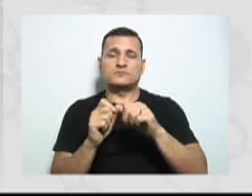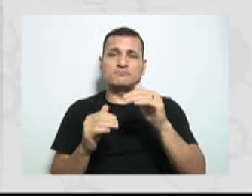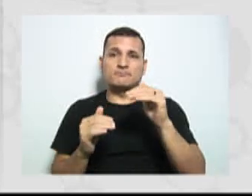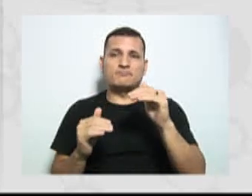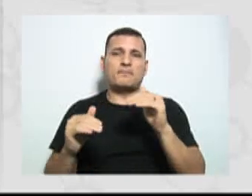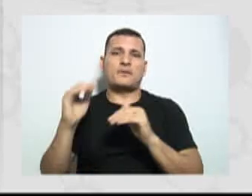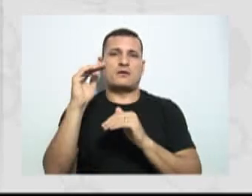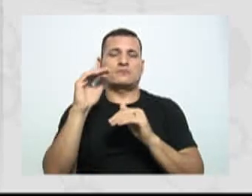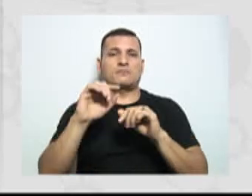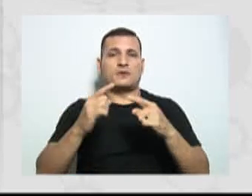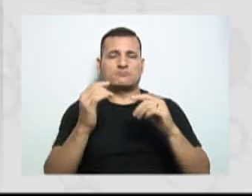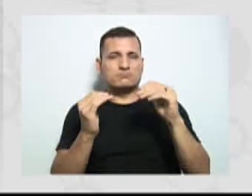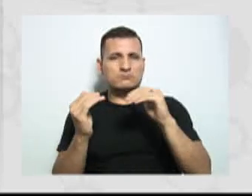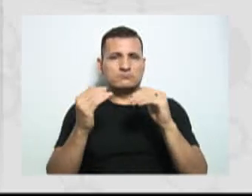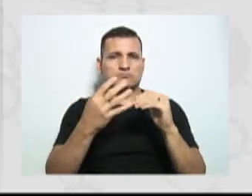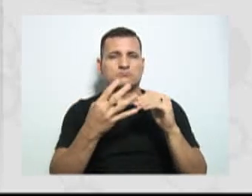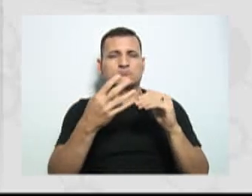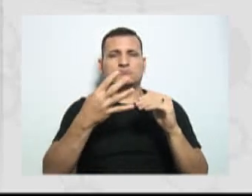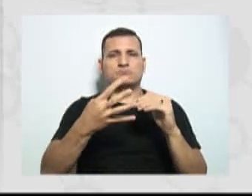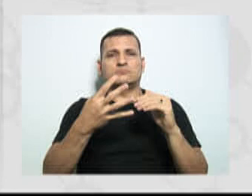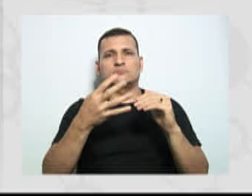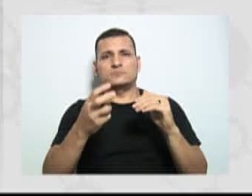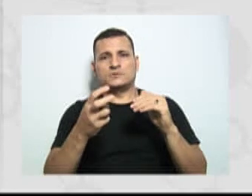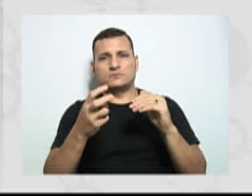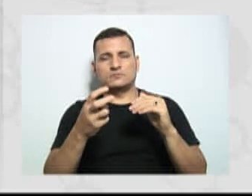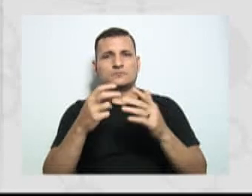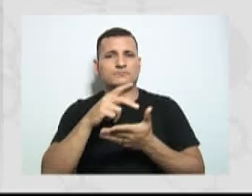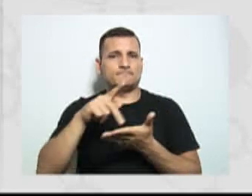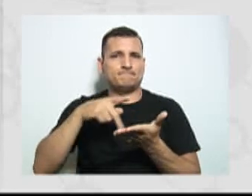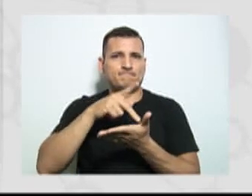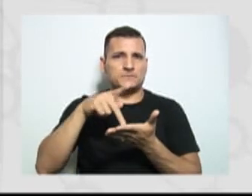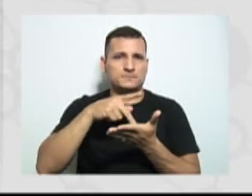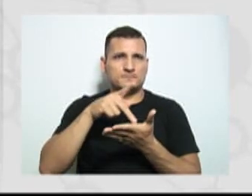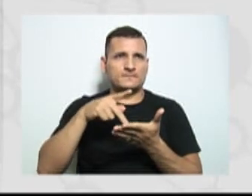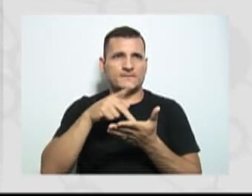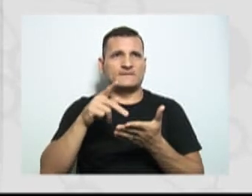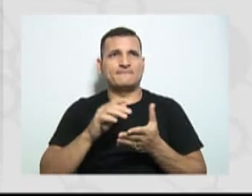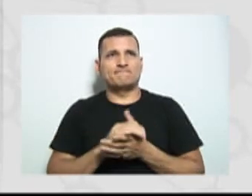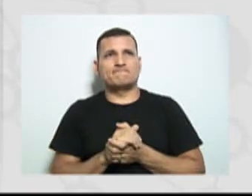são 445 pudins, certo?